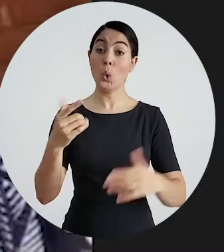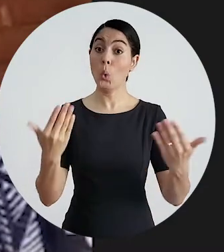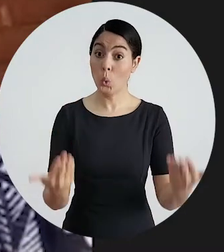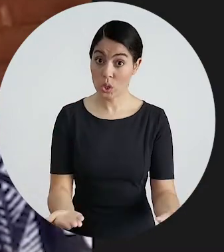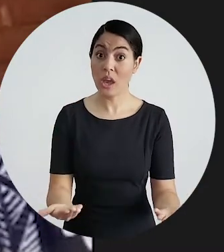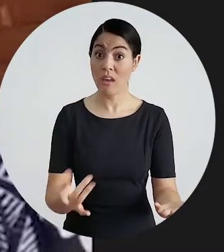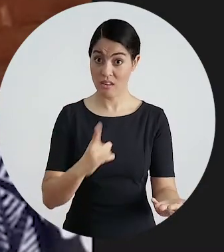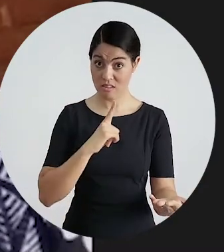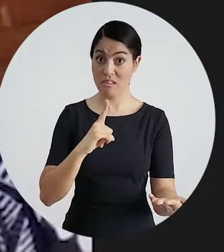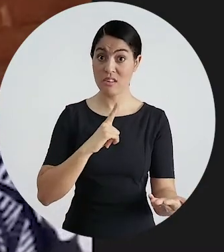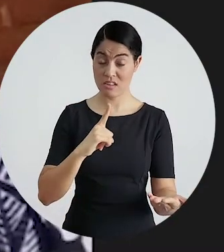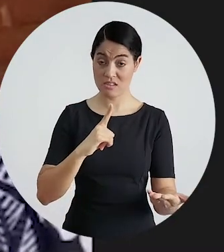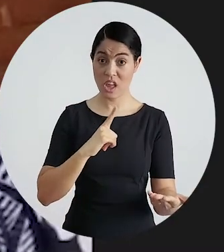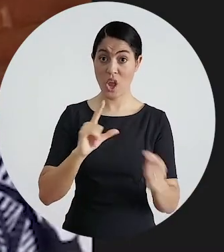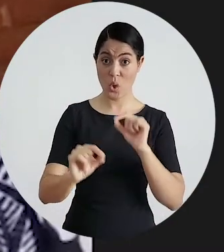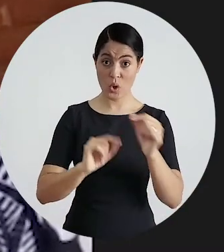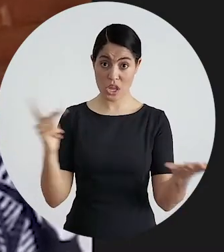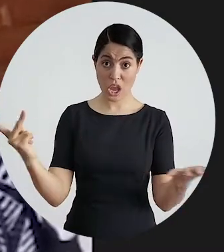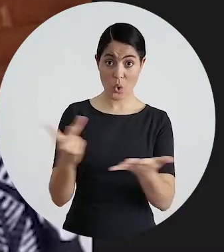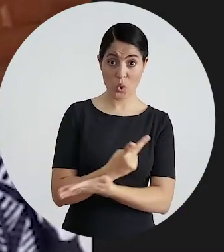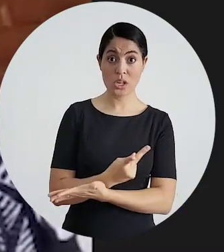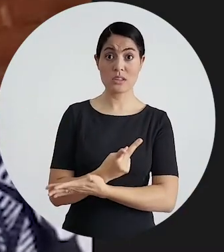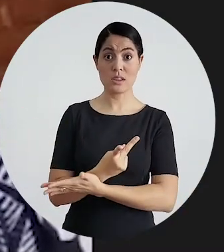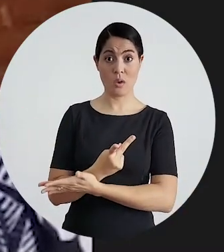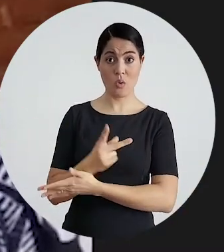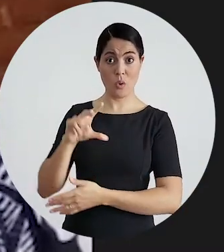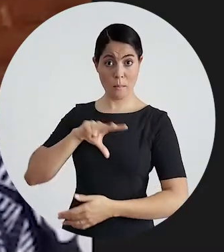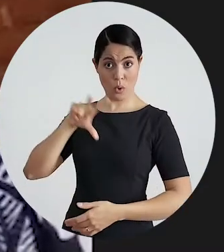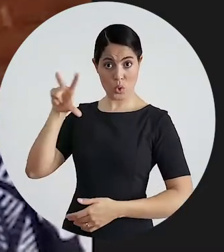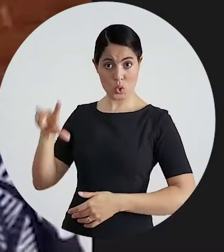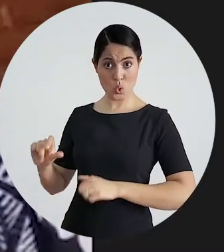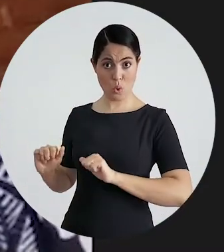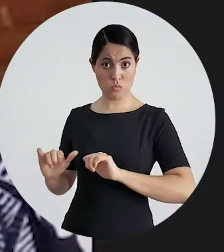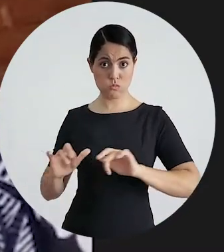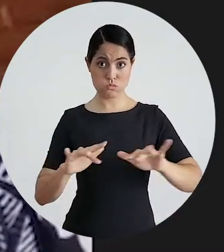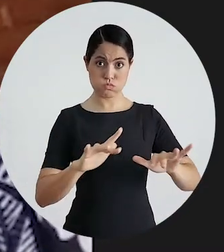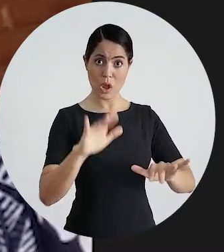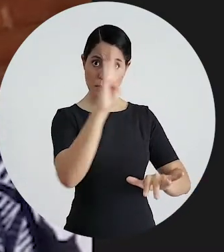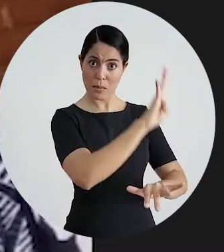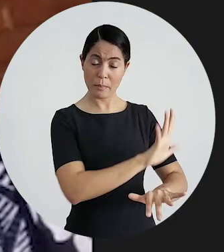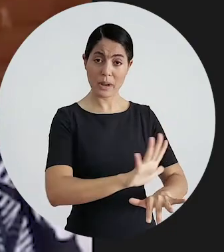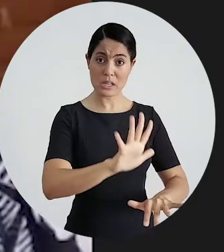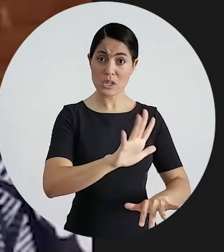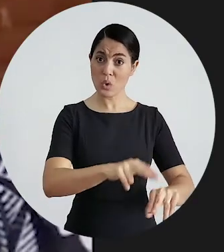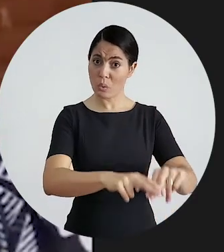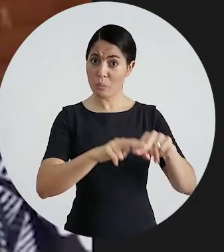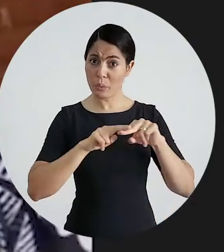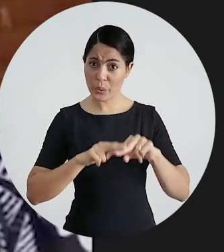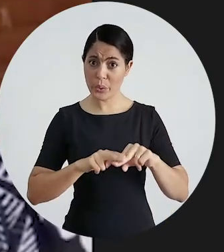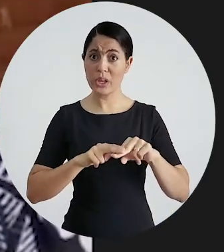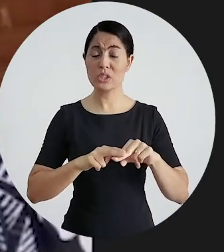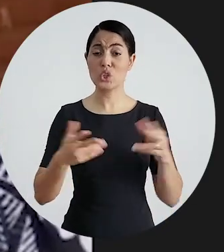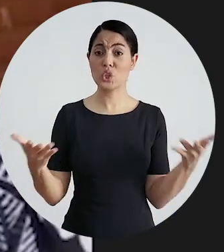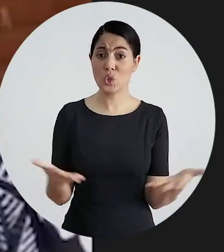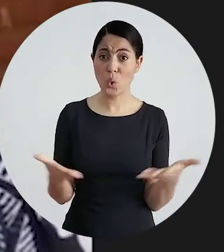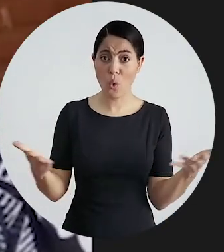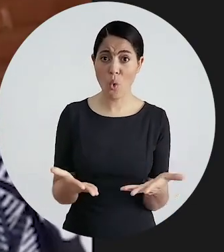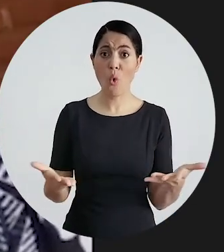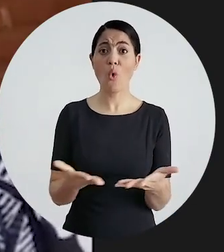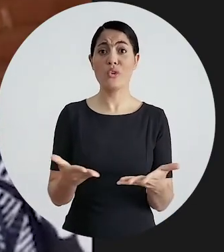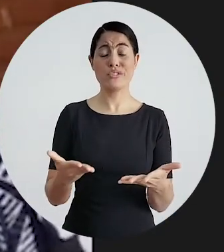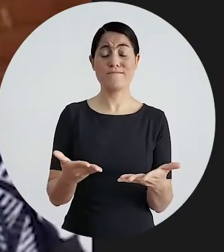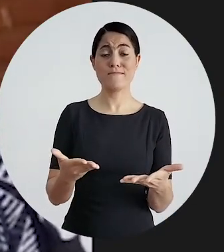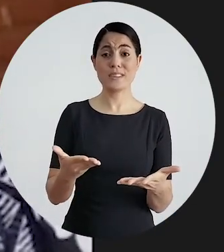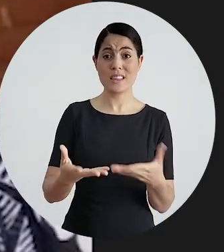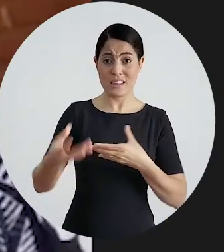superior, fruto, inclusive, de um colonialismo que nós sofremos e que hoje foi incutido